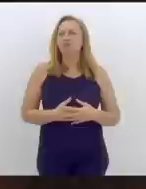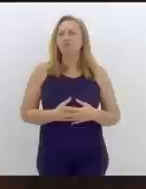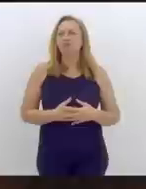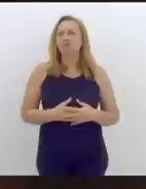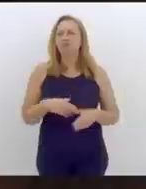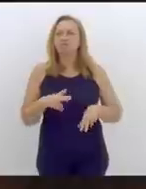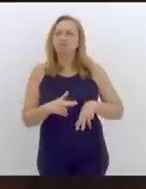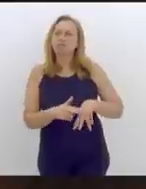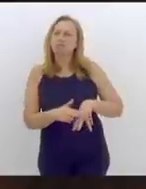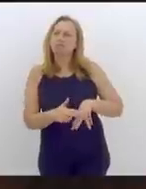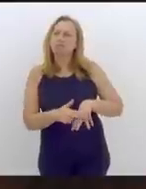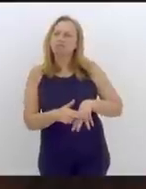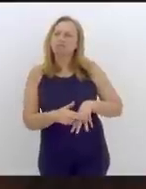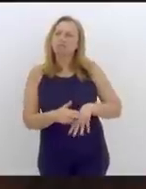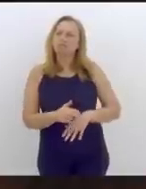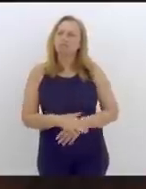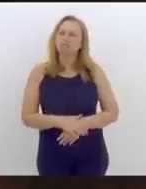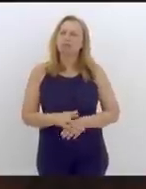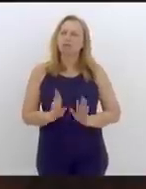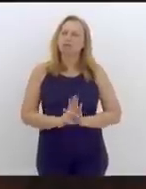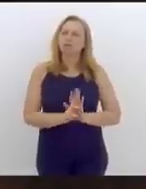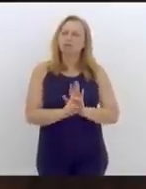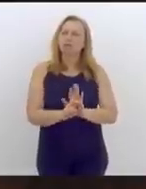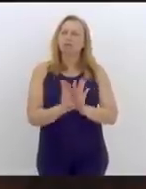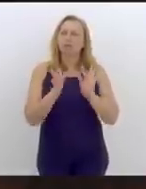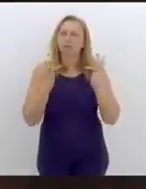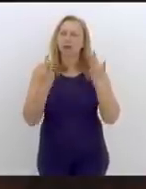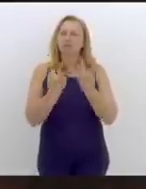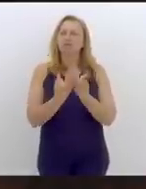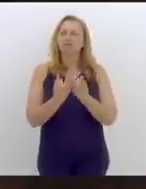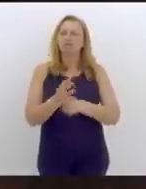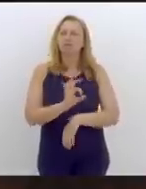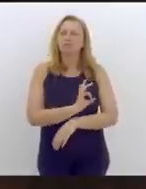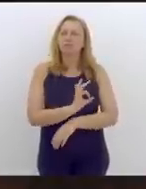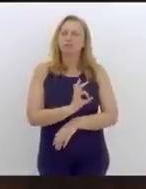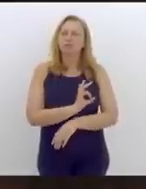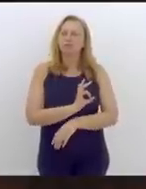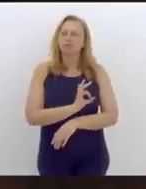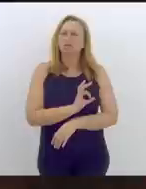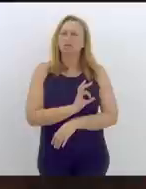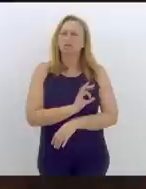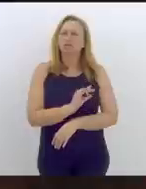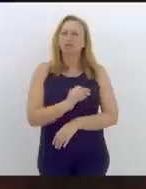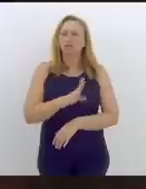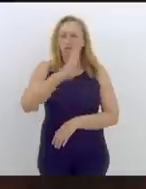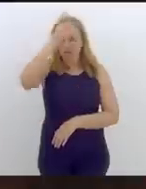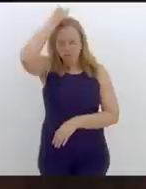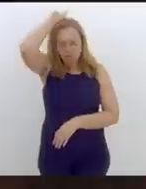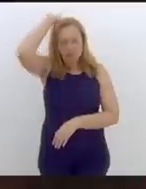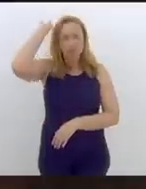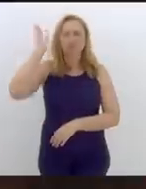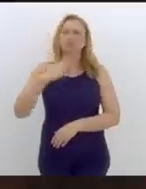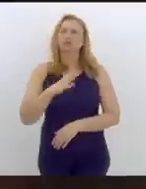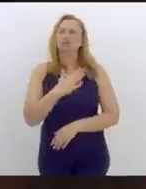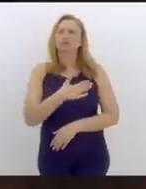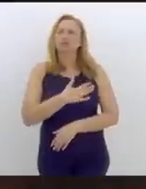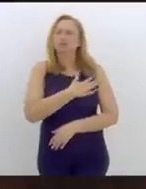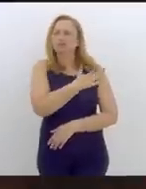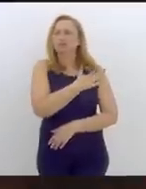estou aqui representando a família policial militar e Bombeiro Militar e